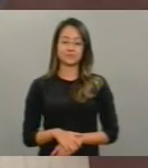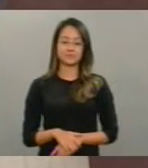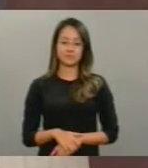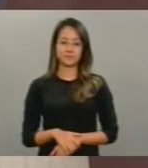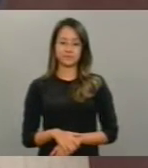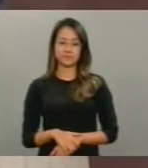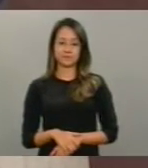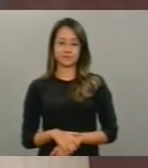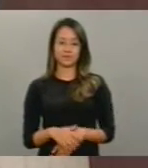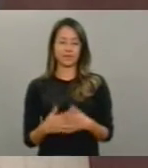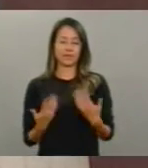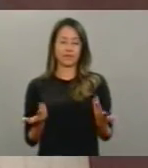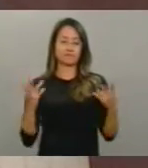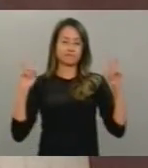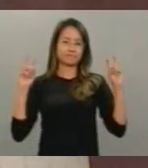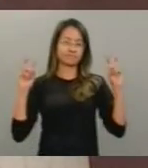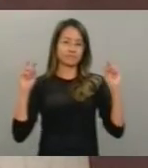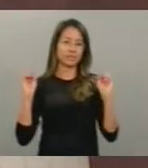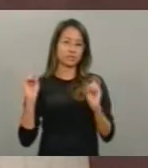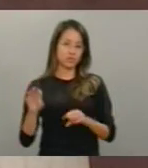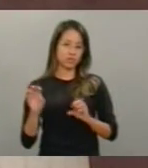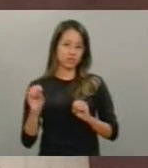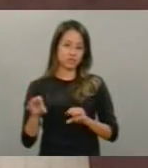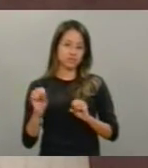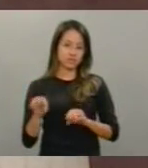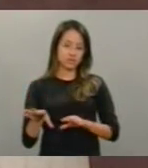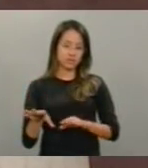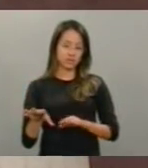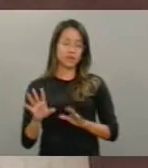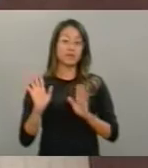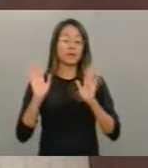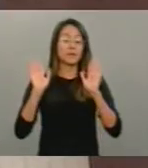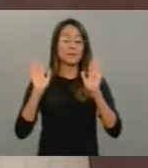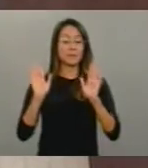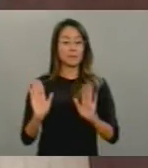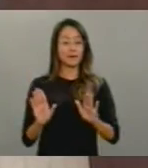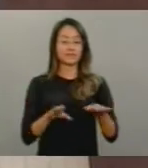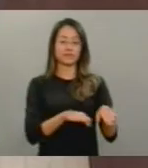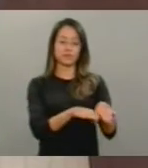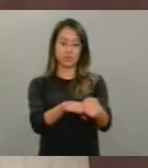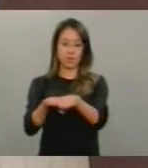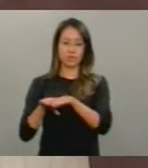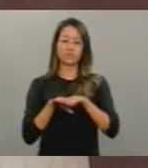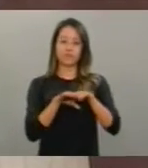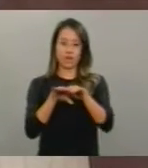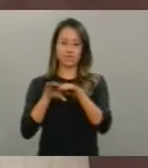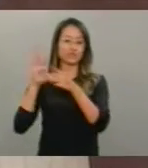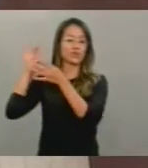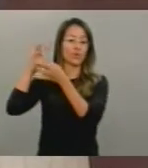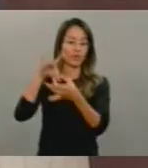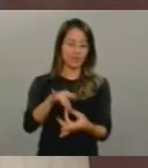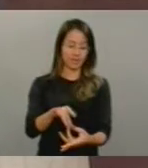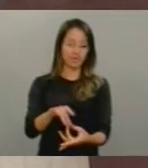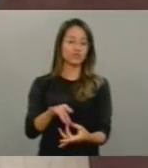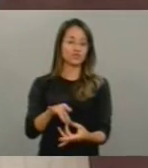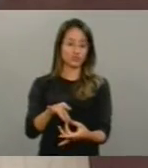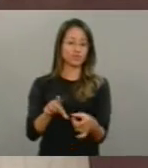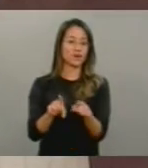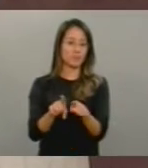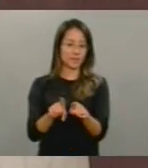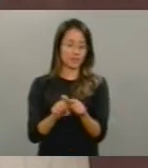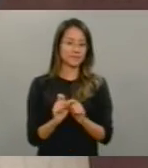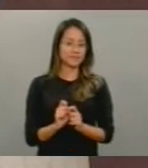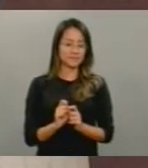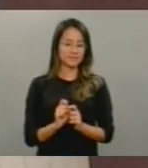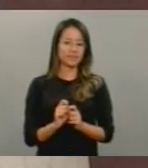falar de educação sem falar de uma educação para a cidadania e para a igualdade, para o respeito à diversidade, de raça,